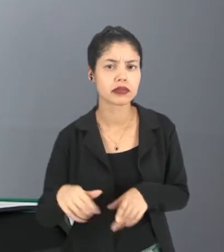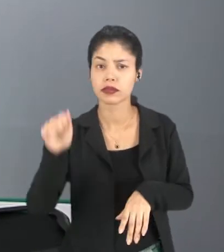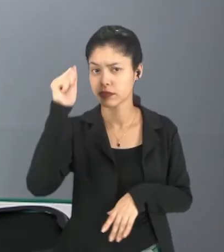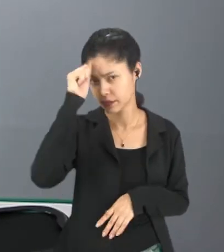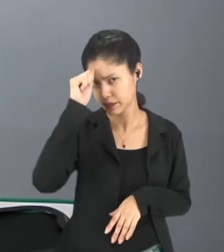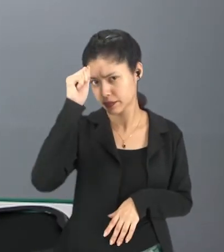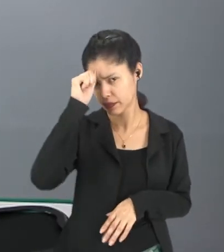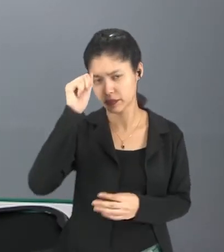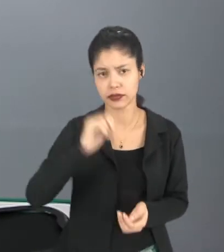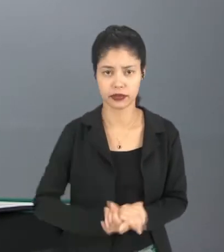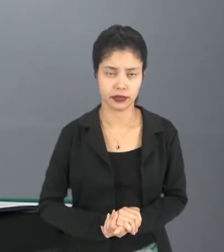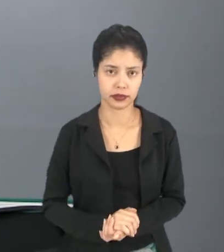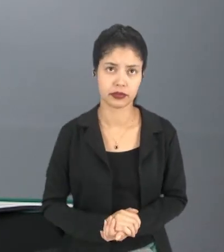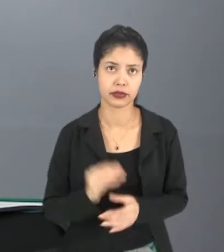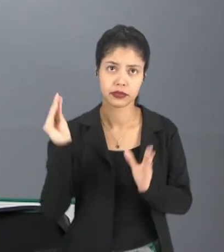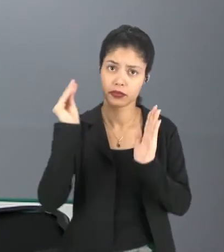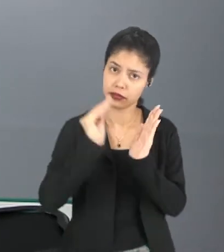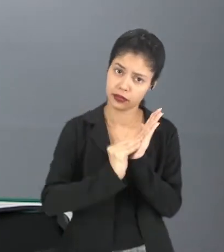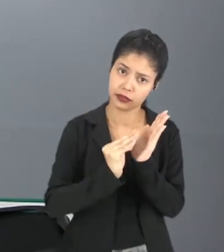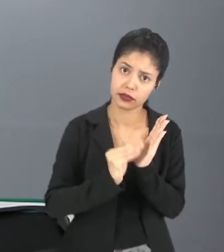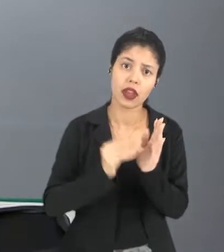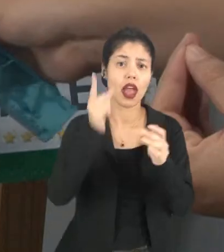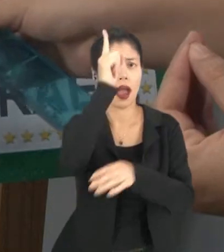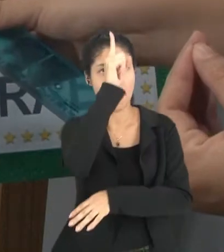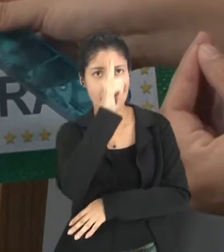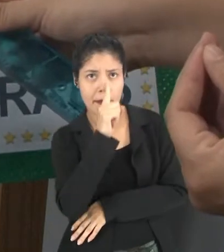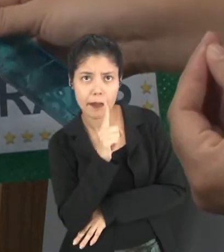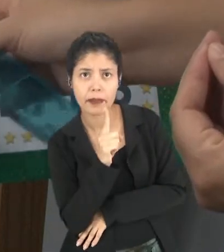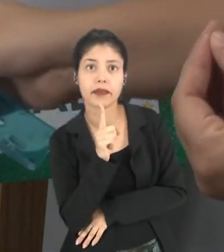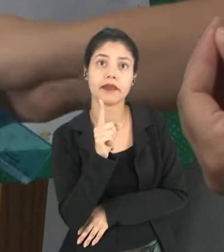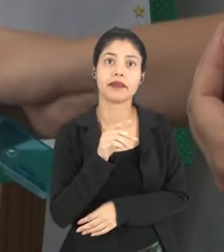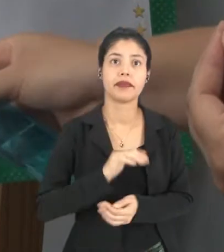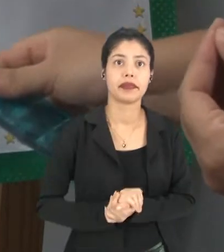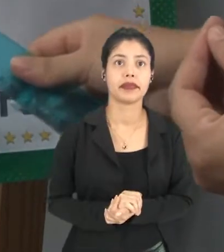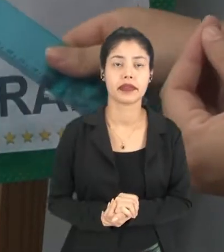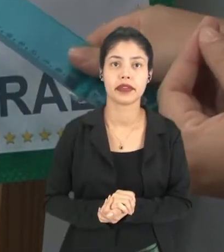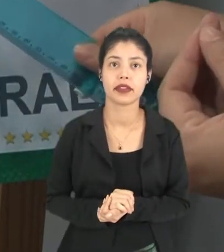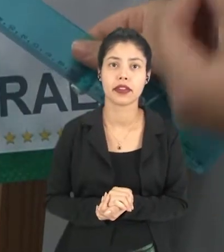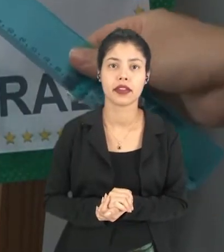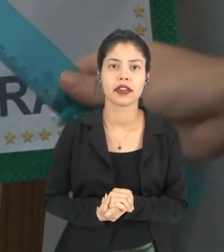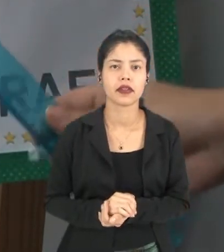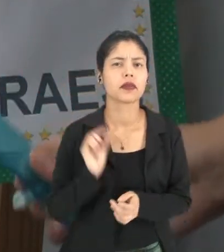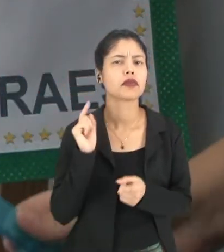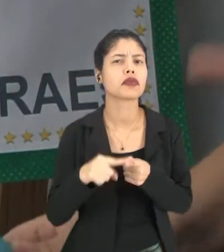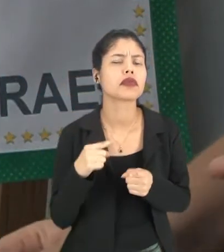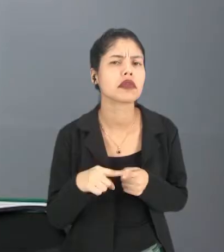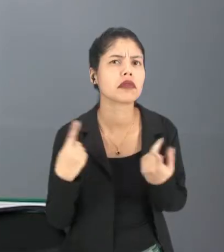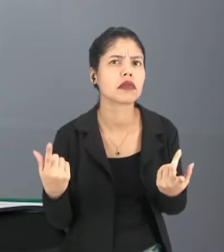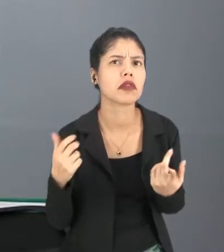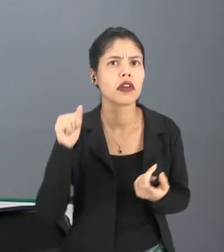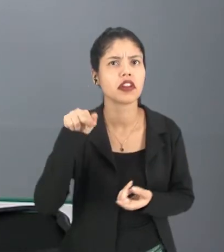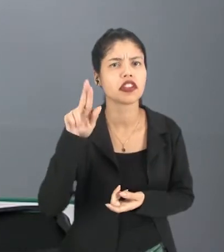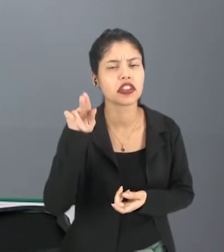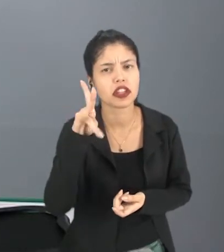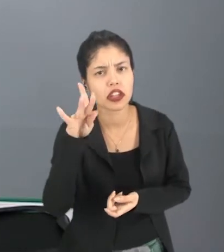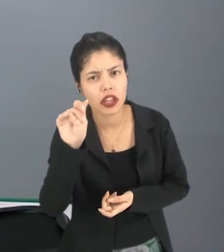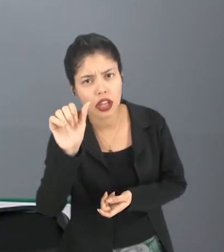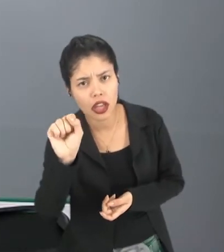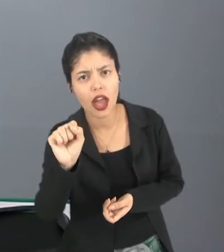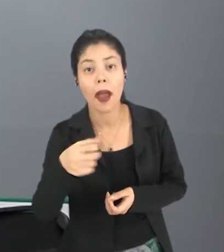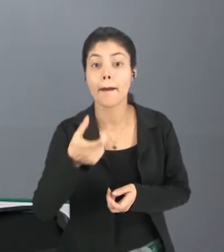autor, ele colocou amarelinha e bonitinhas. Por quê?